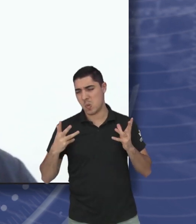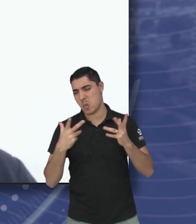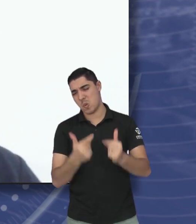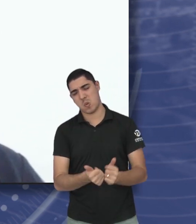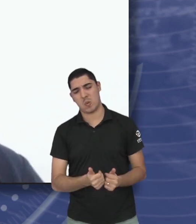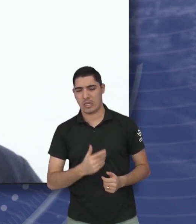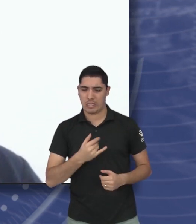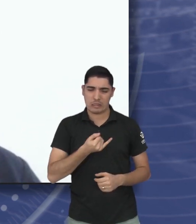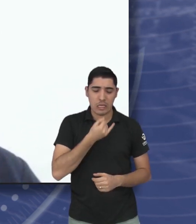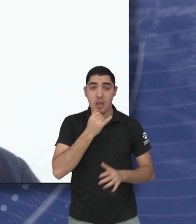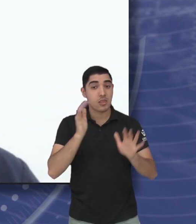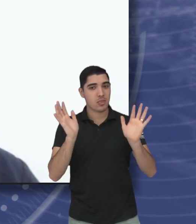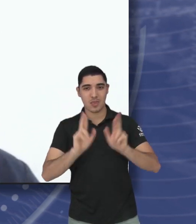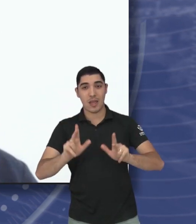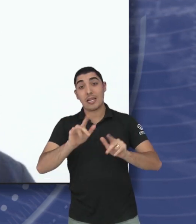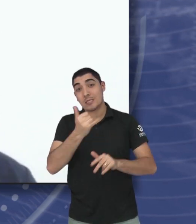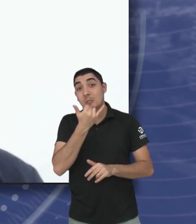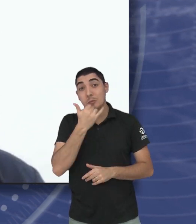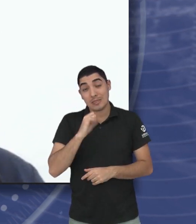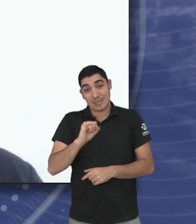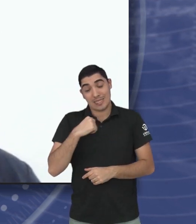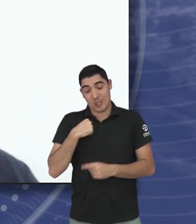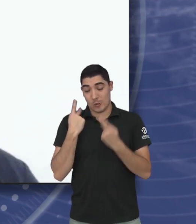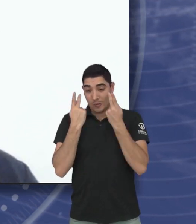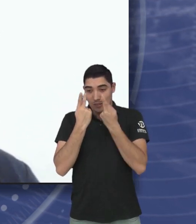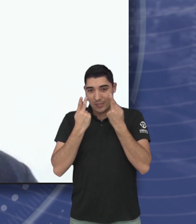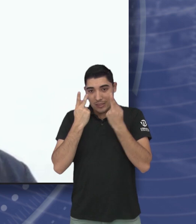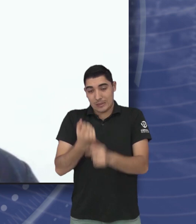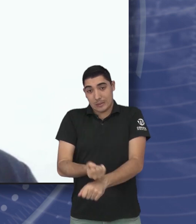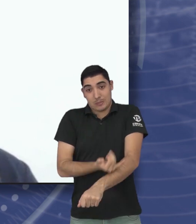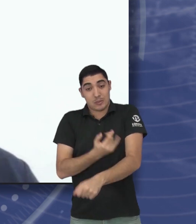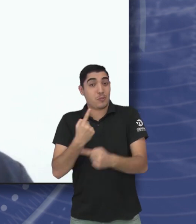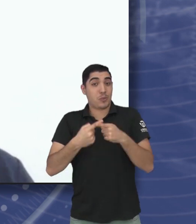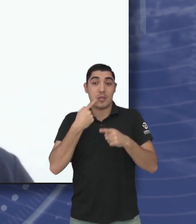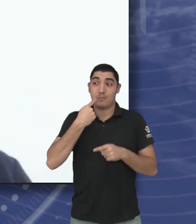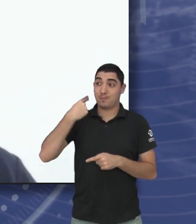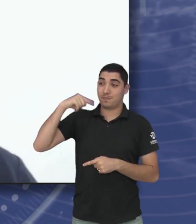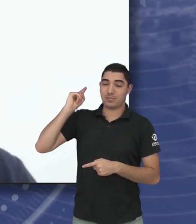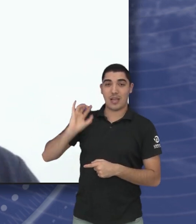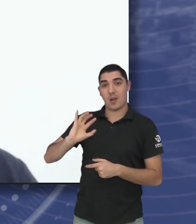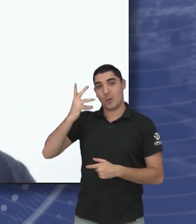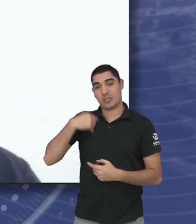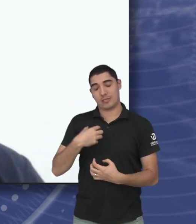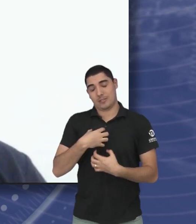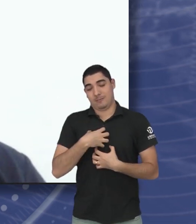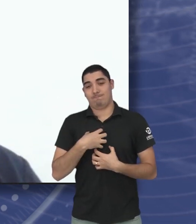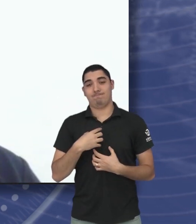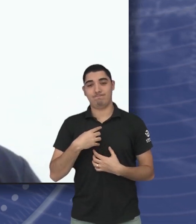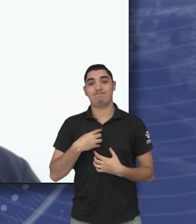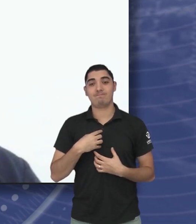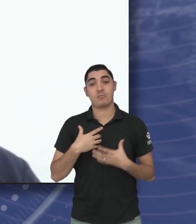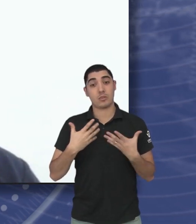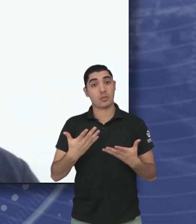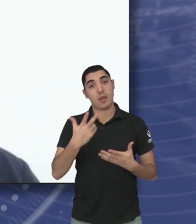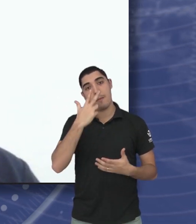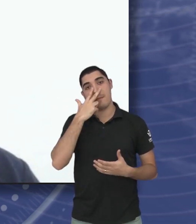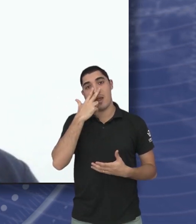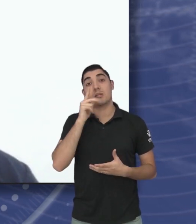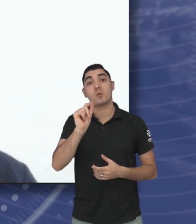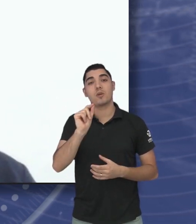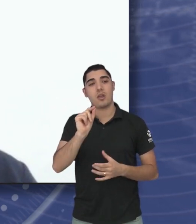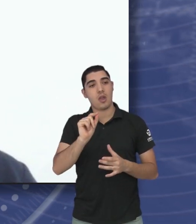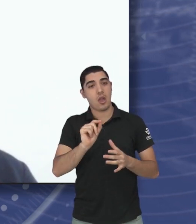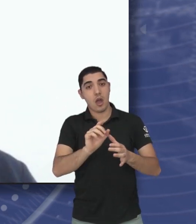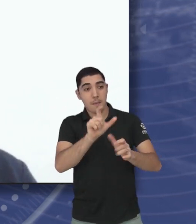está. Vocês desculpa se eu me emocionar um pouco, porque, né, foi muito recente para mim. E